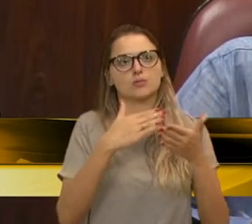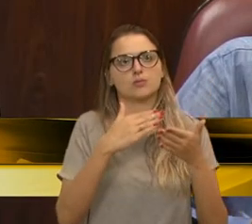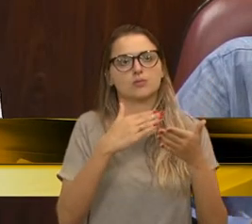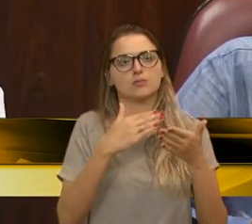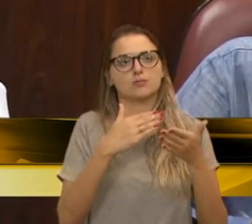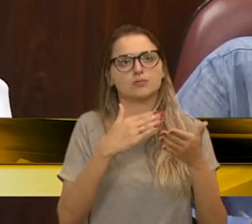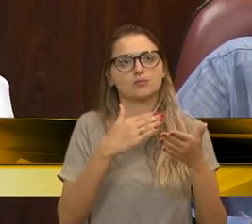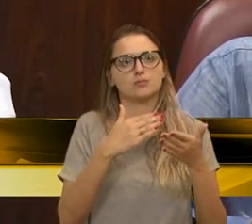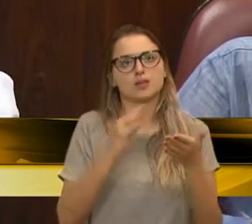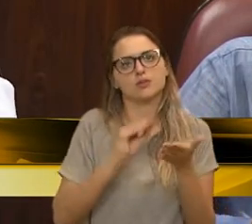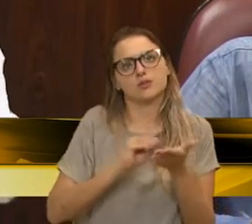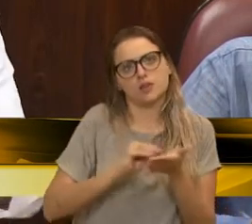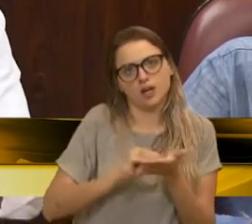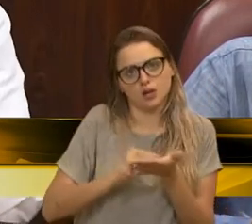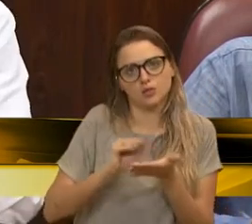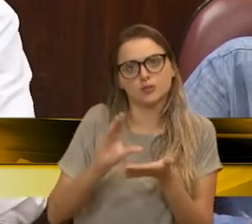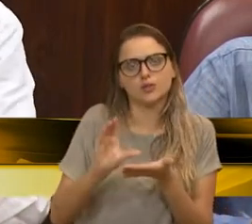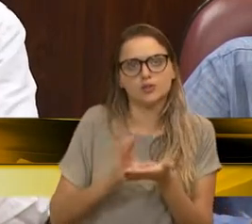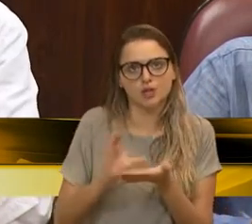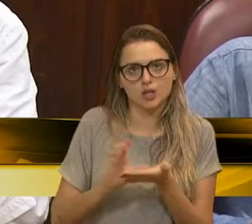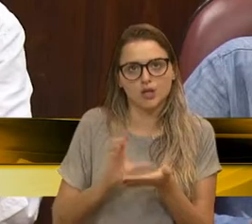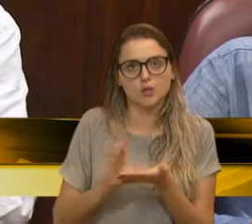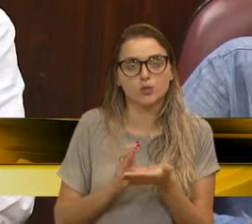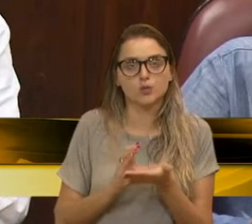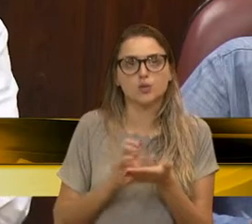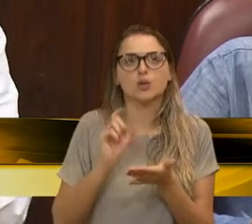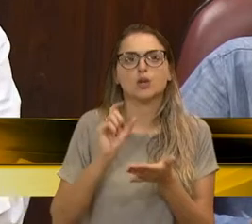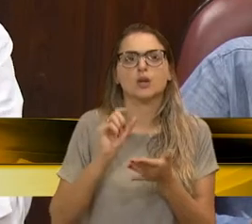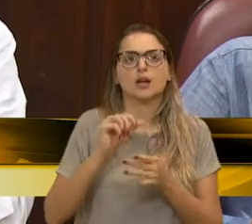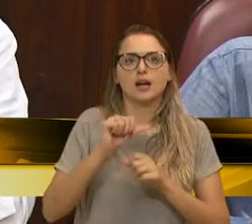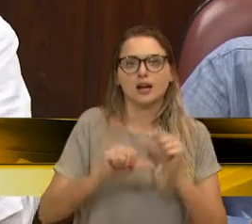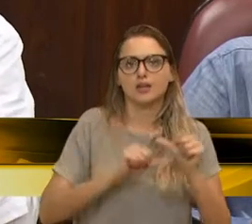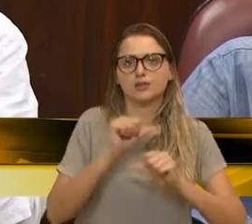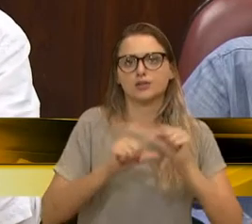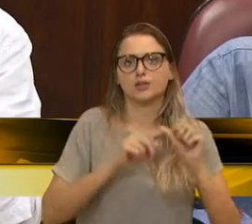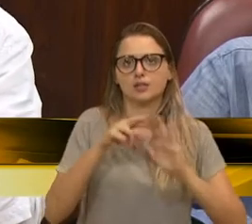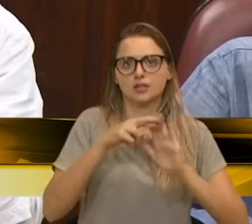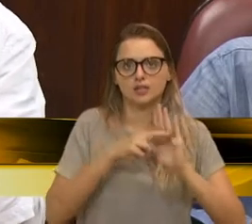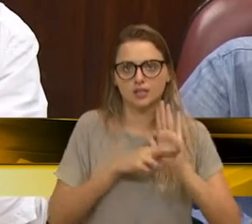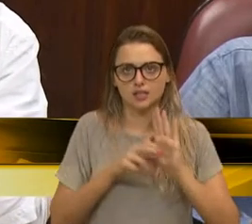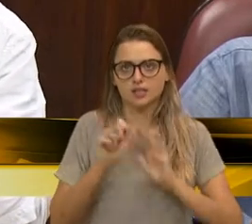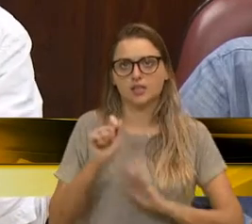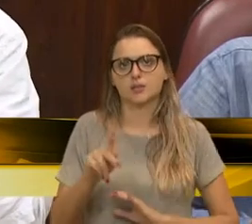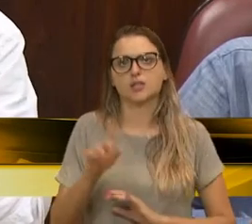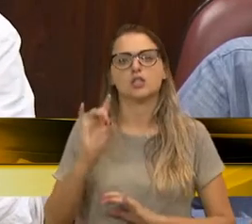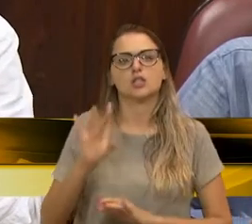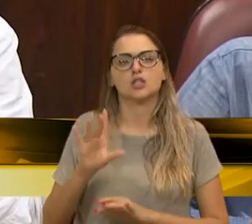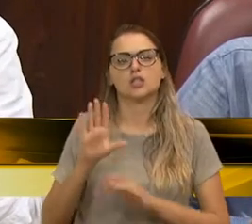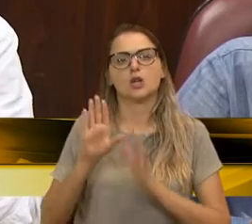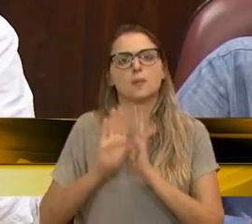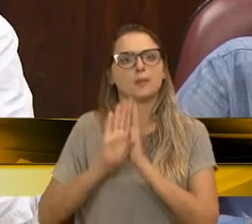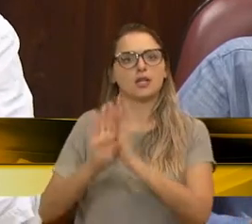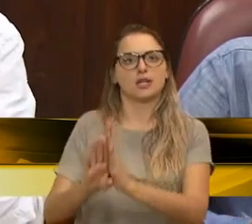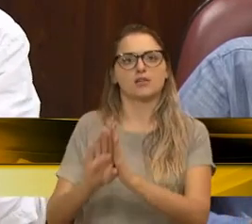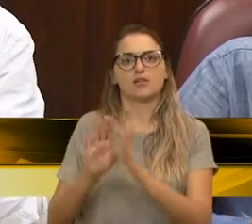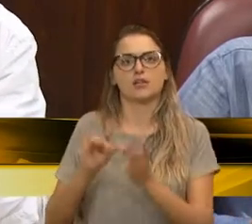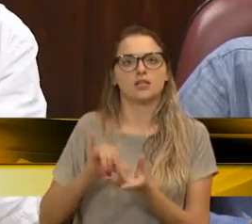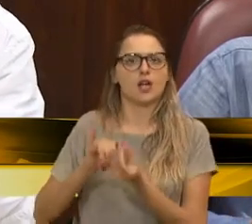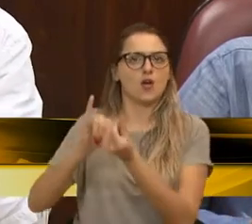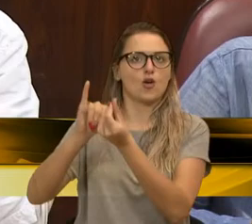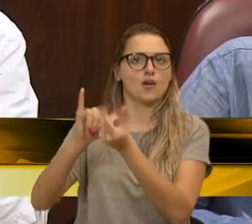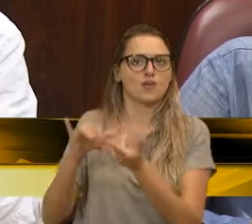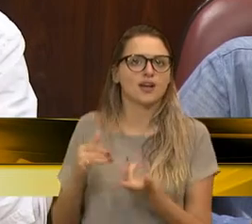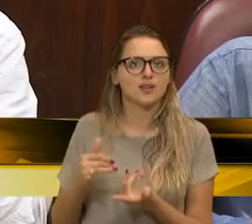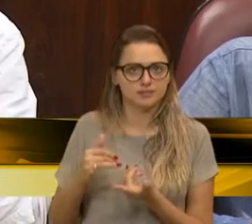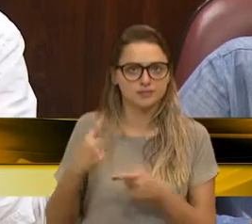desconcentração dos recursos, né? Então, quer dizer, essa reforma da Previdência só beneficia o capital, porque a